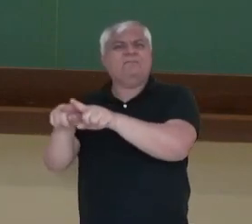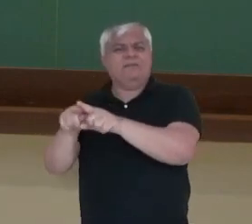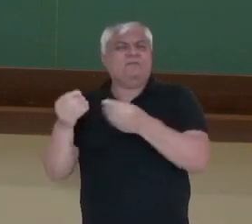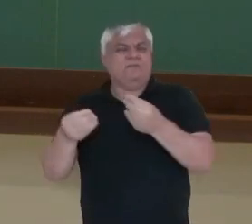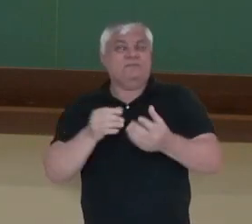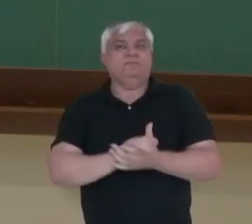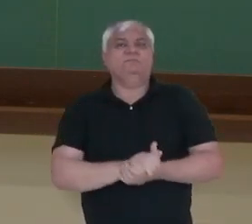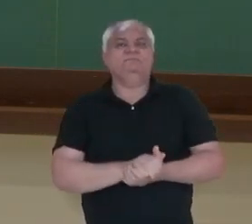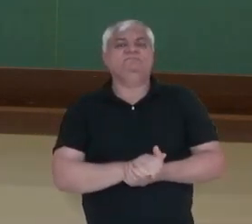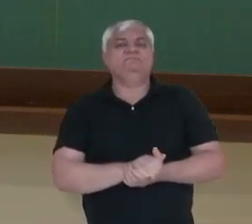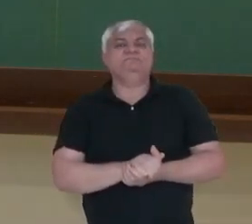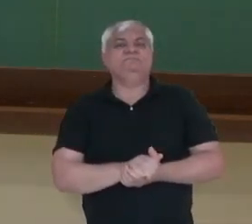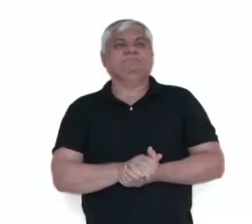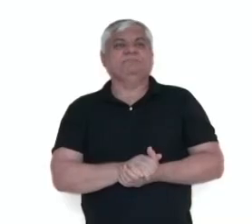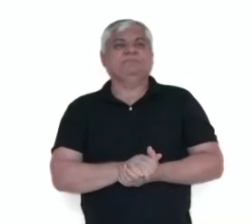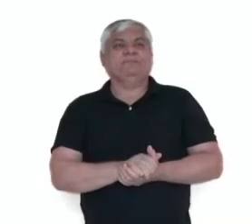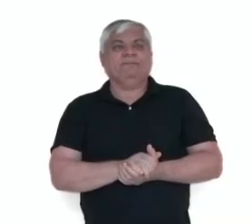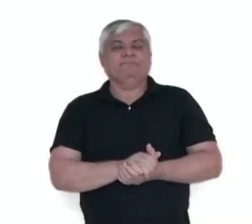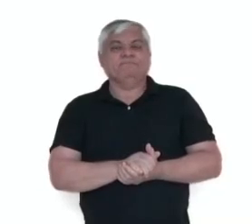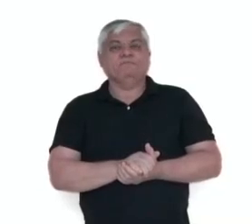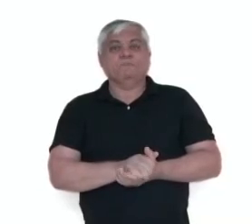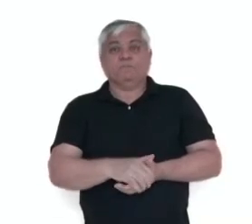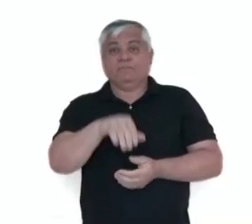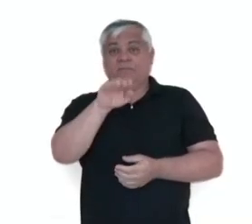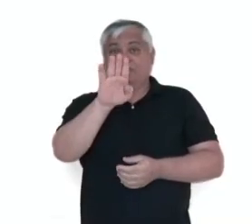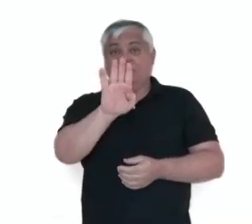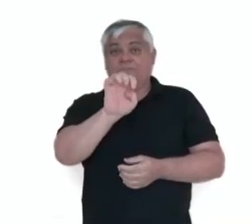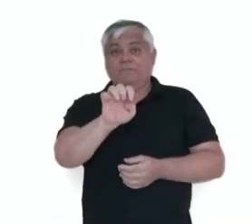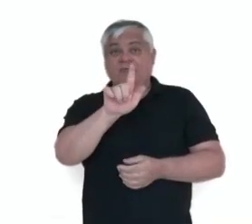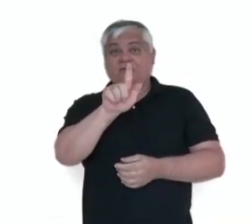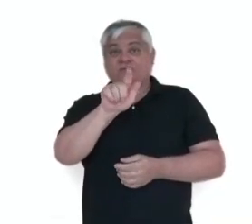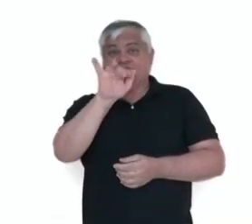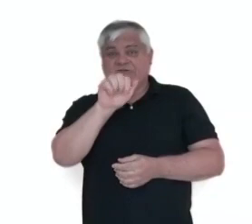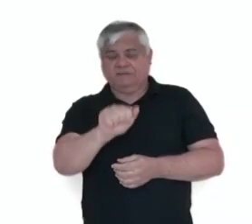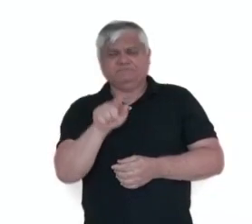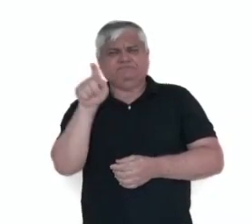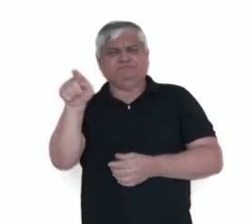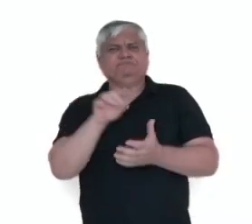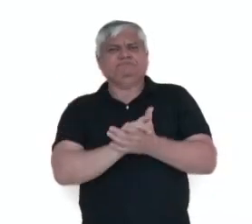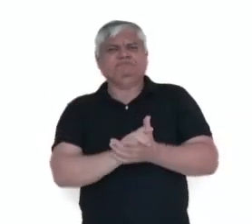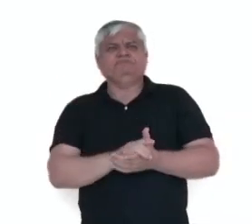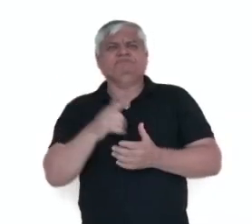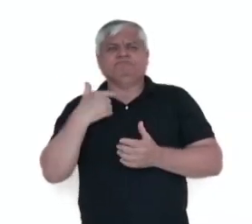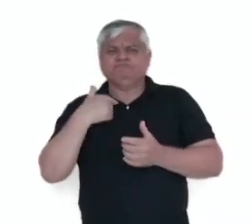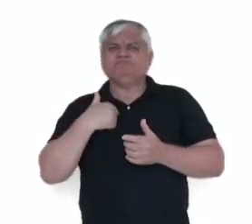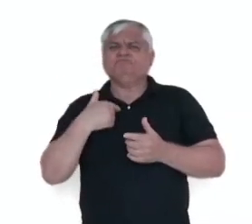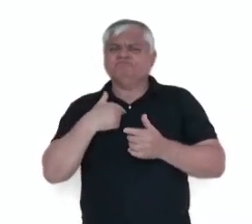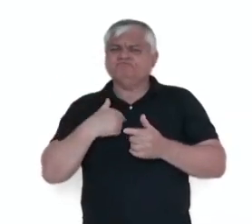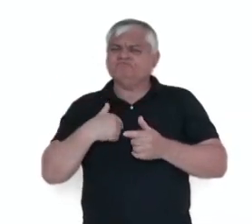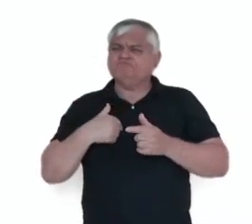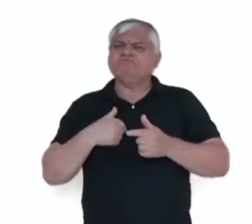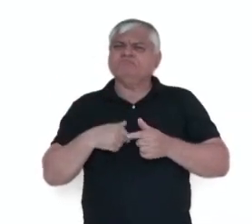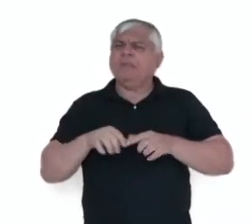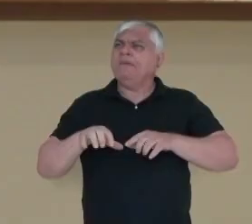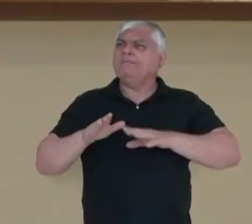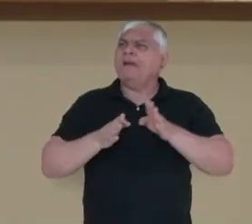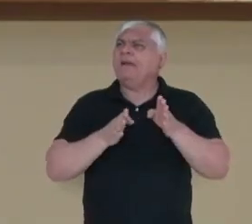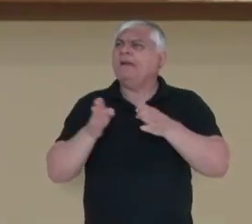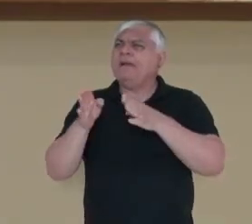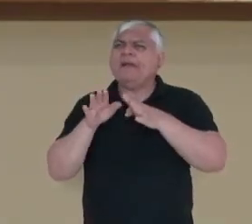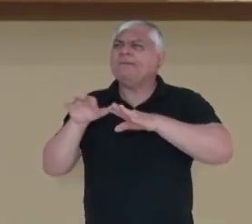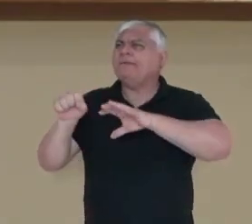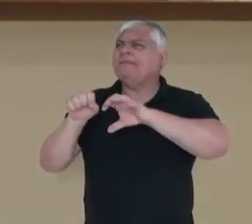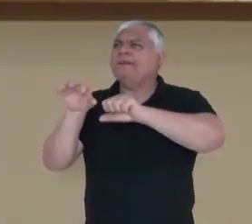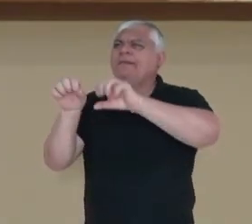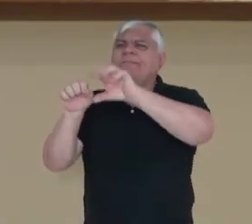neocolonização? Bom, a Bélgica ela também participou da corrida por concessões no continente africano.